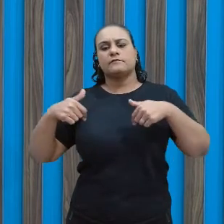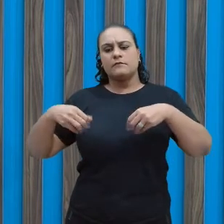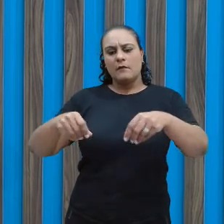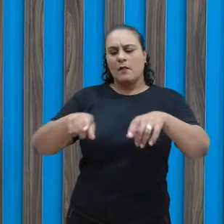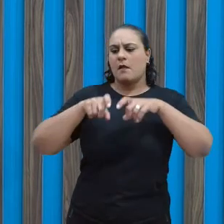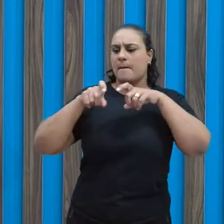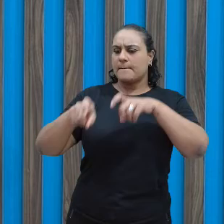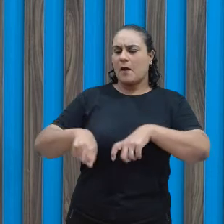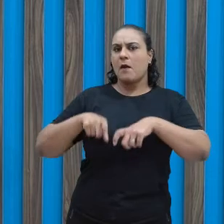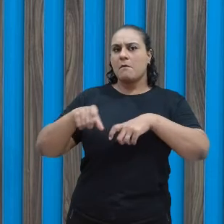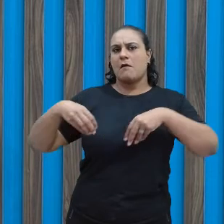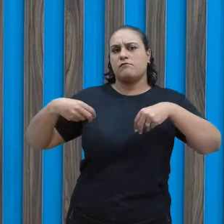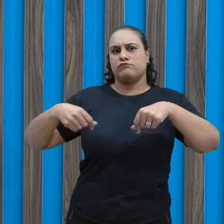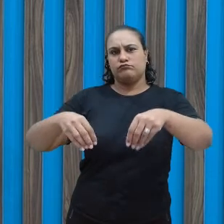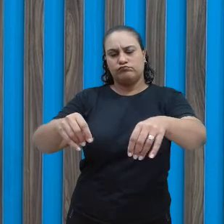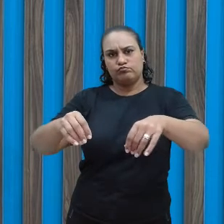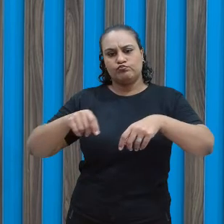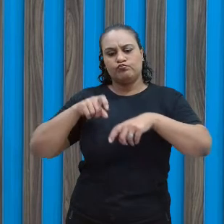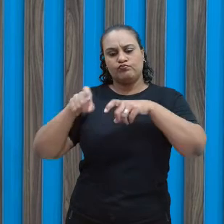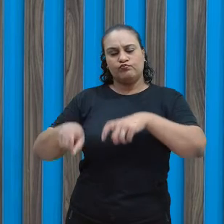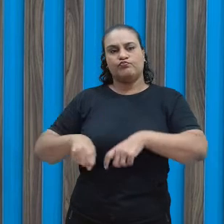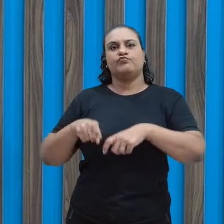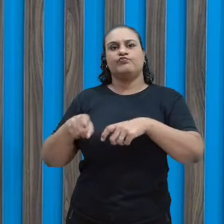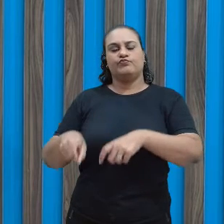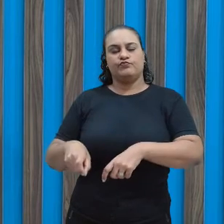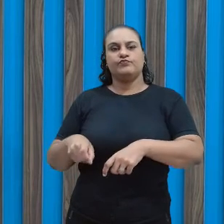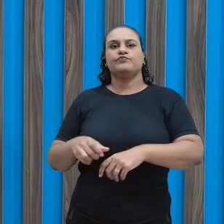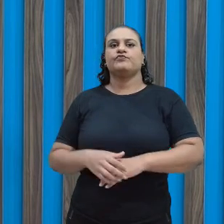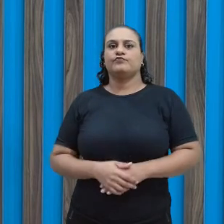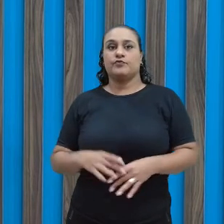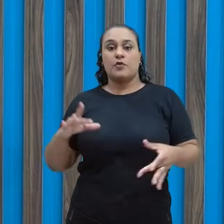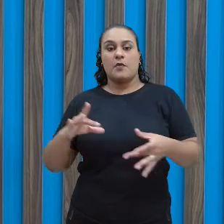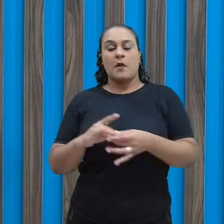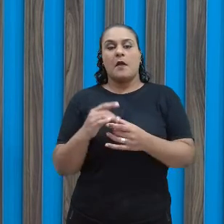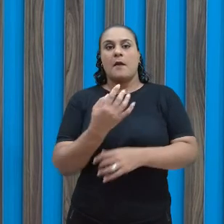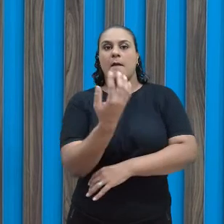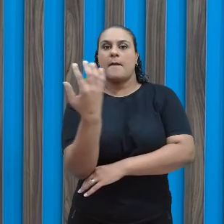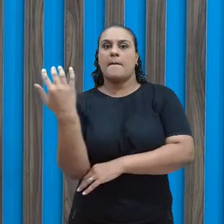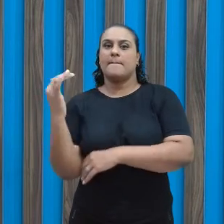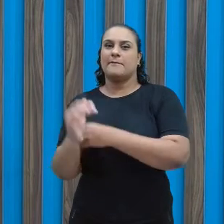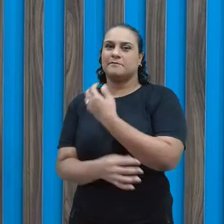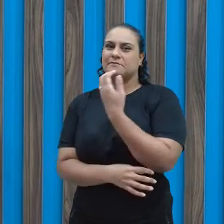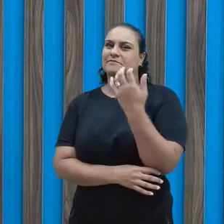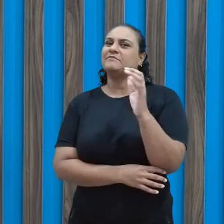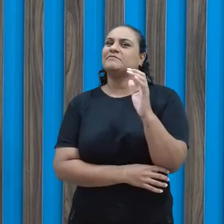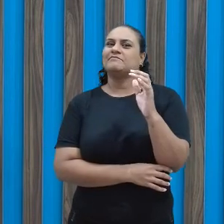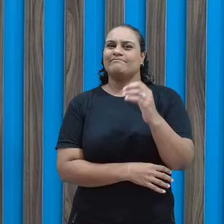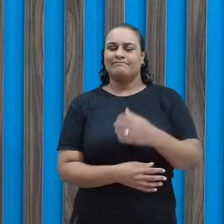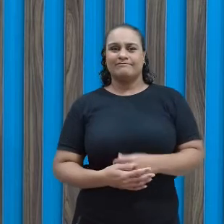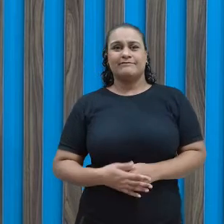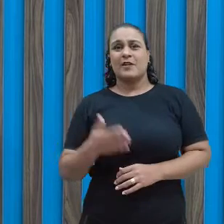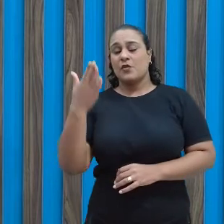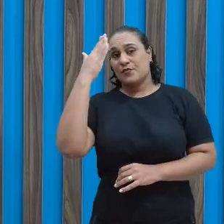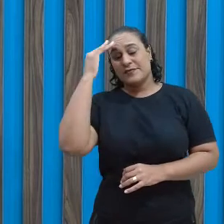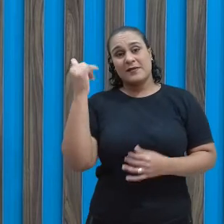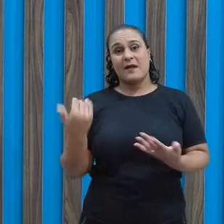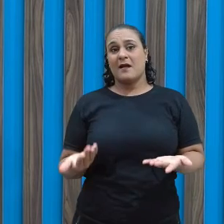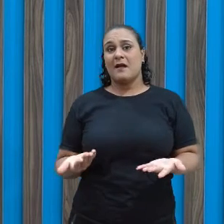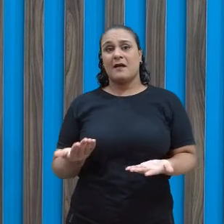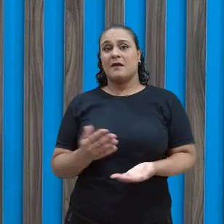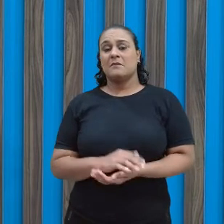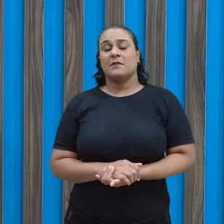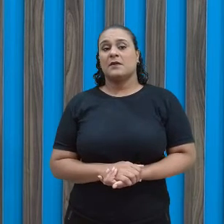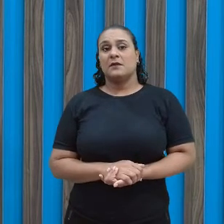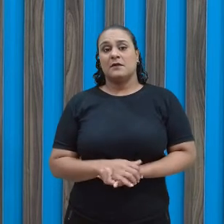que sempre trabalharam nessa conexão com a natureza, são justamente alienadas desse espaço.